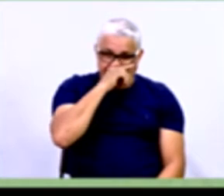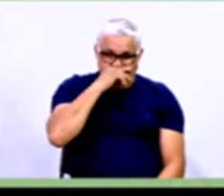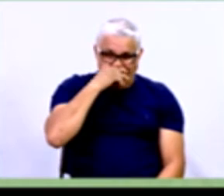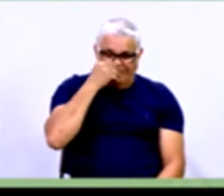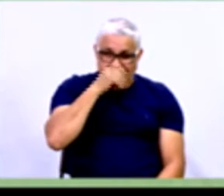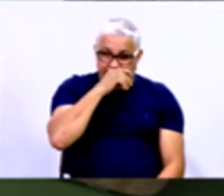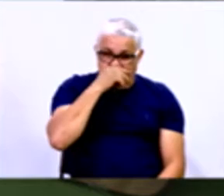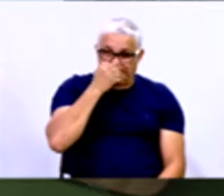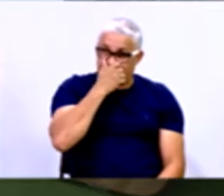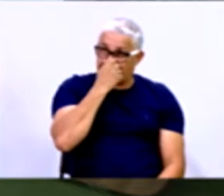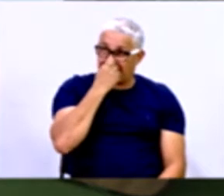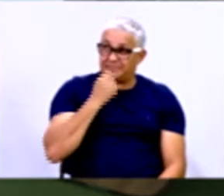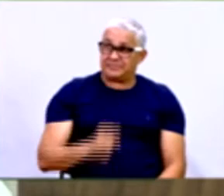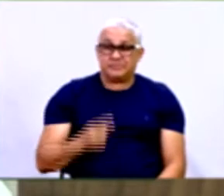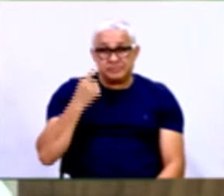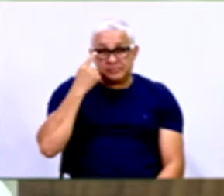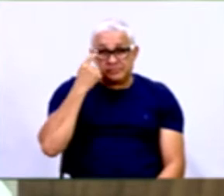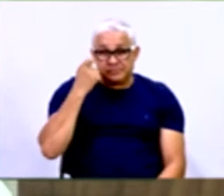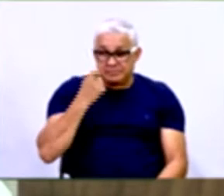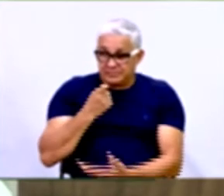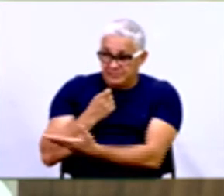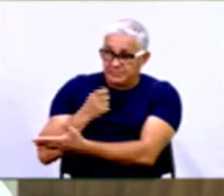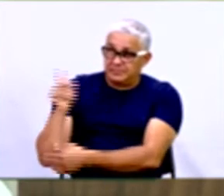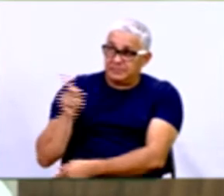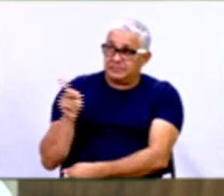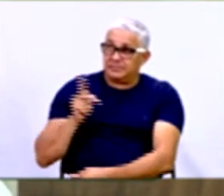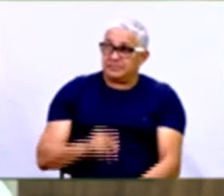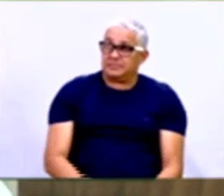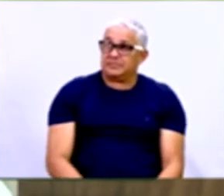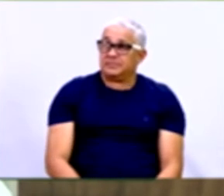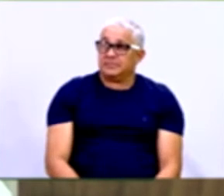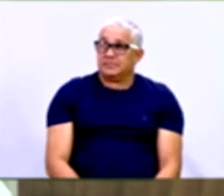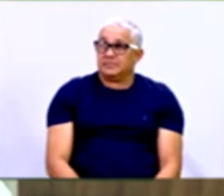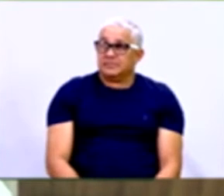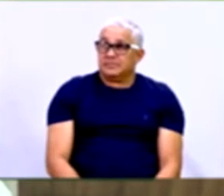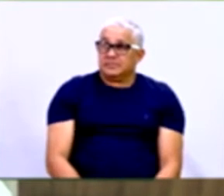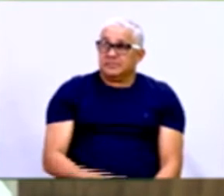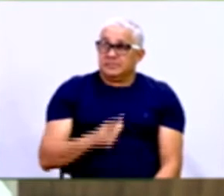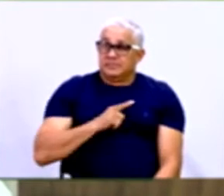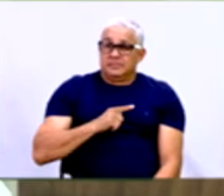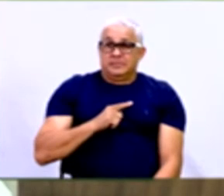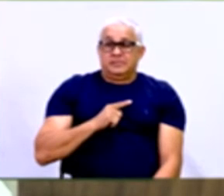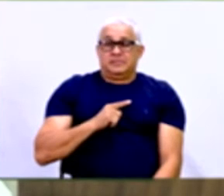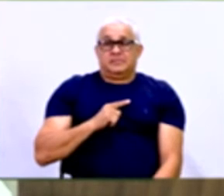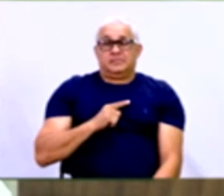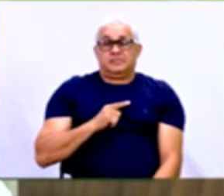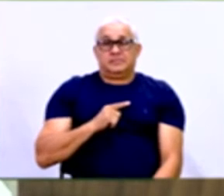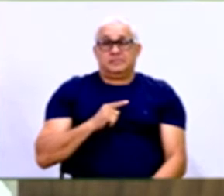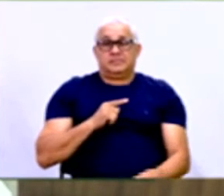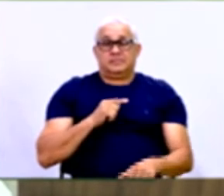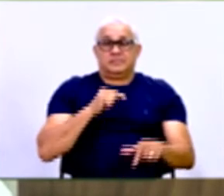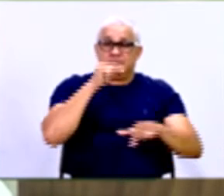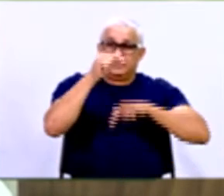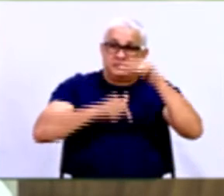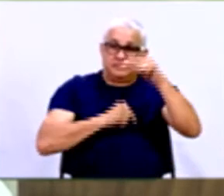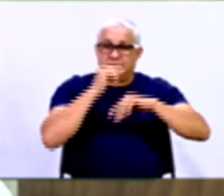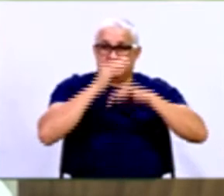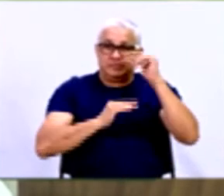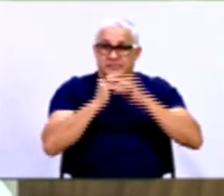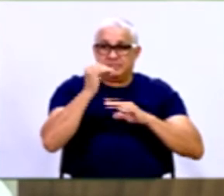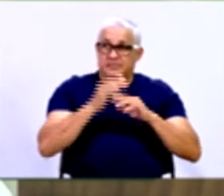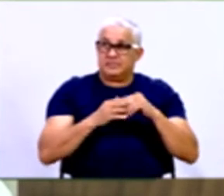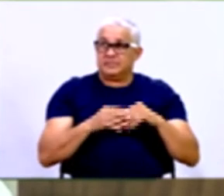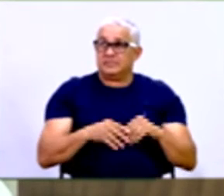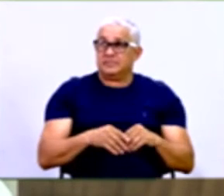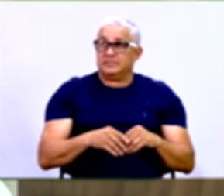favor. É interessante também notar que, além dos empregados, fazem parte também fazem